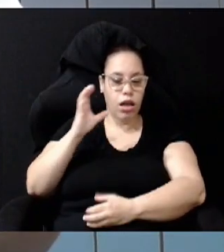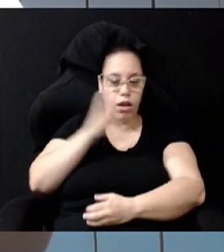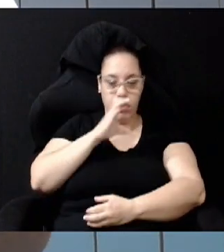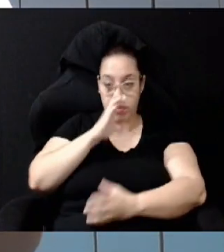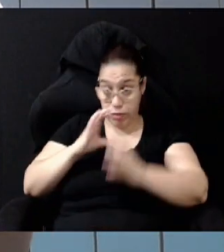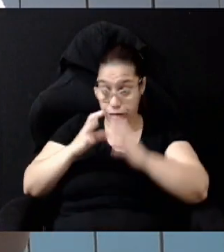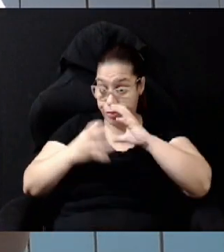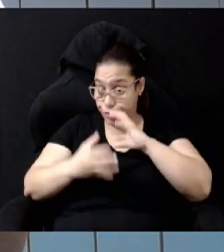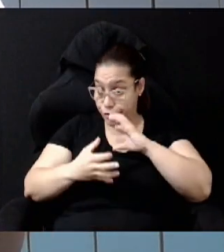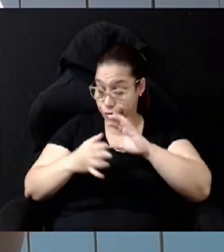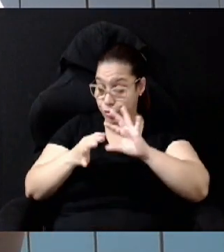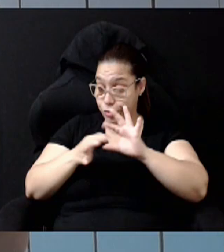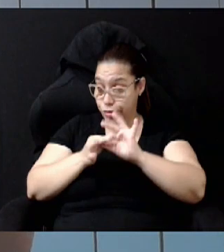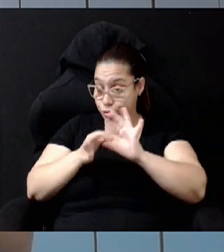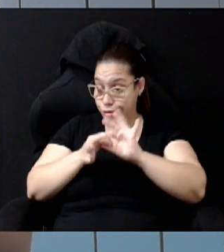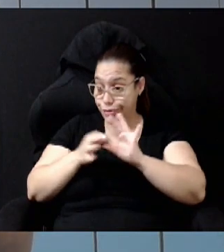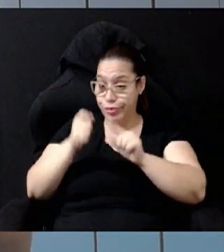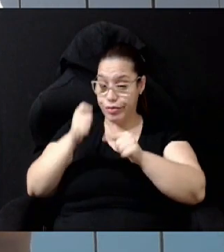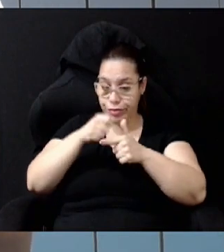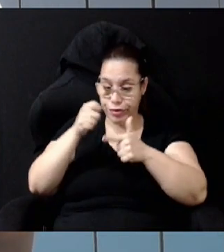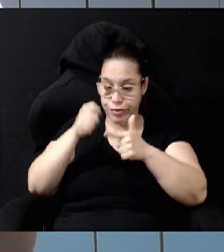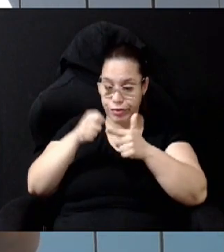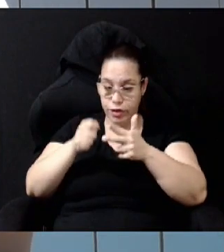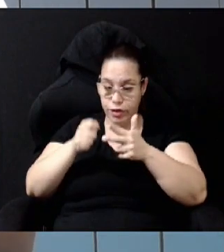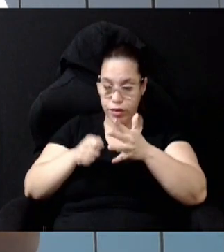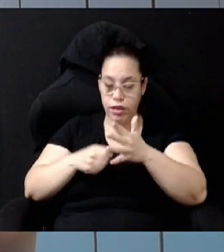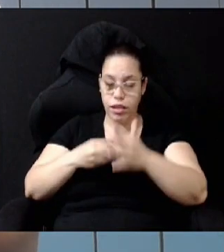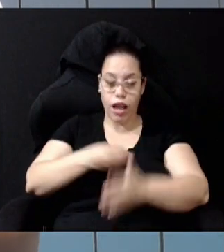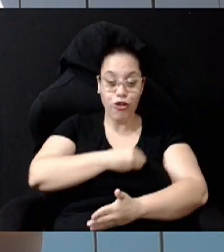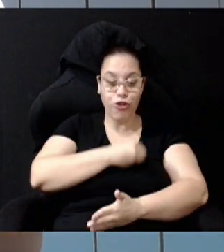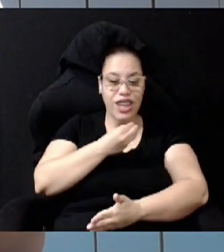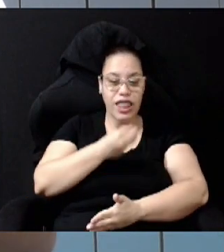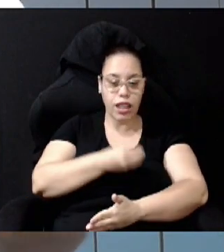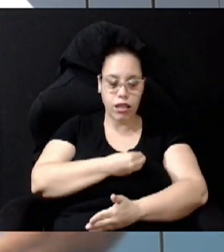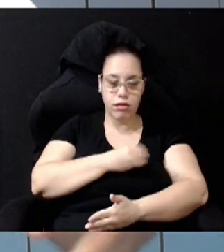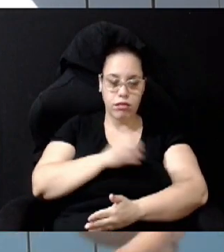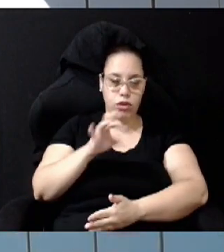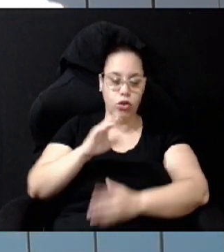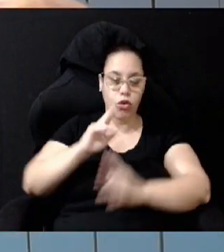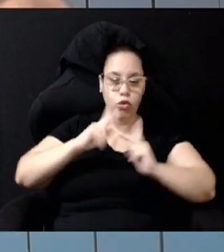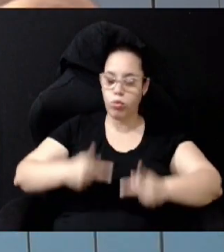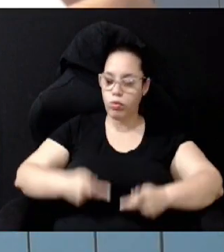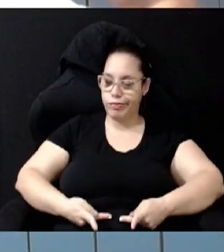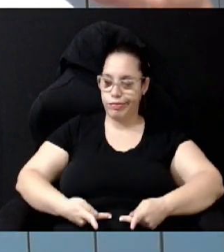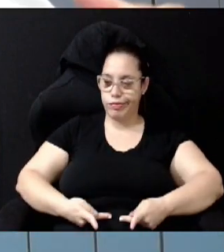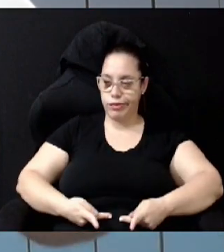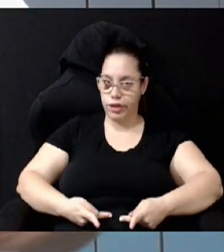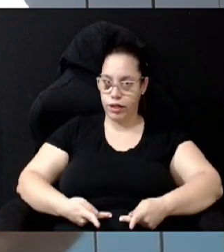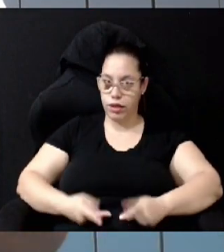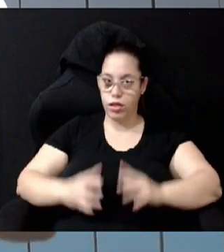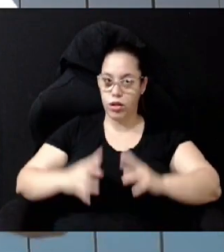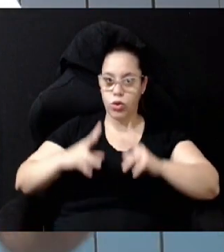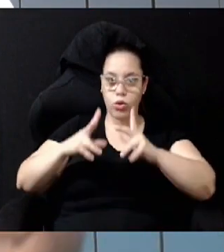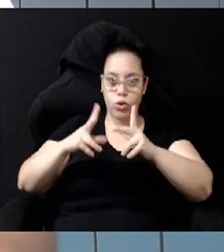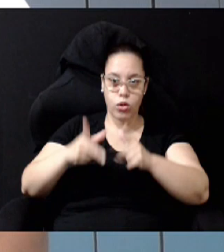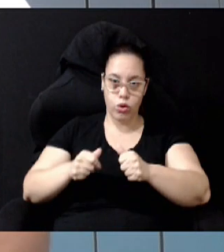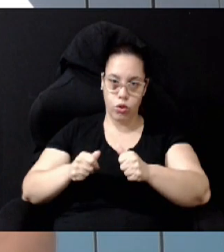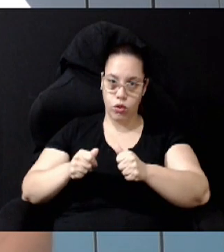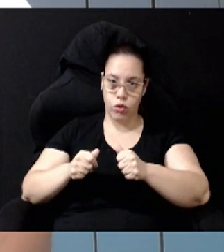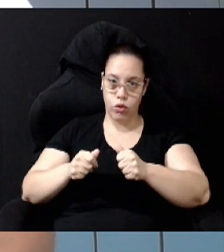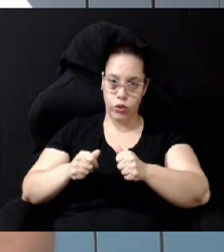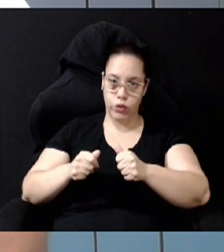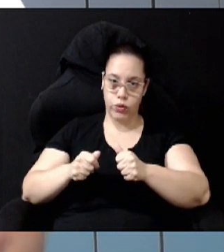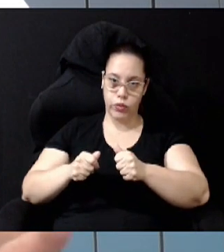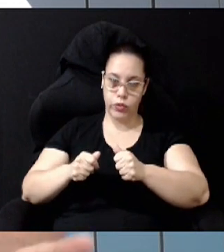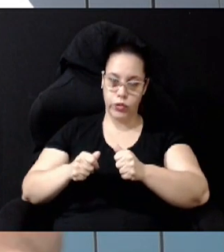agregando esses outros elementos da vida, né? Não só a vida humana, mas a vida de todos os seres que compõem, que povoam